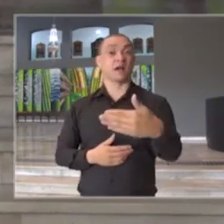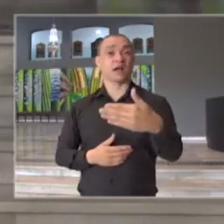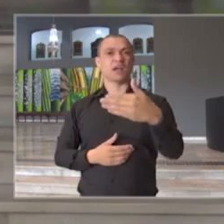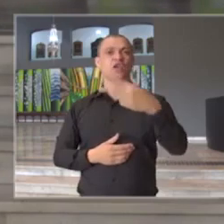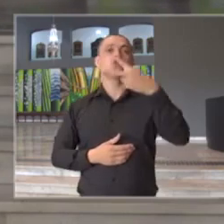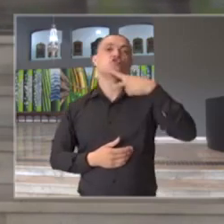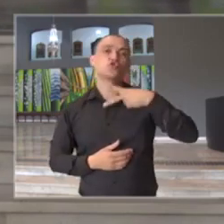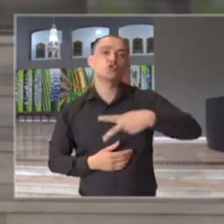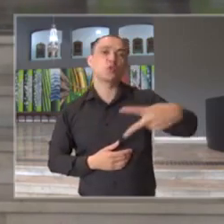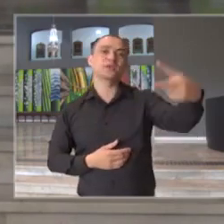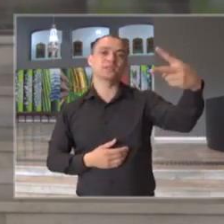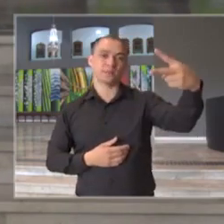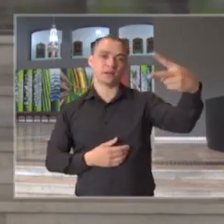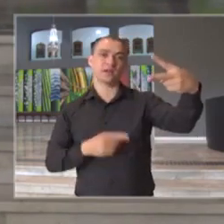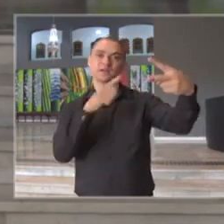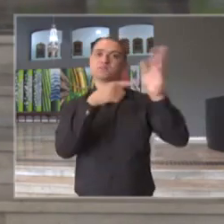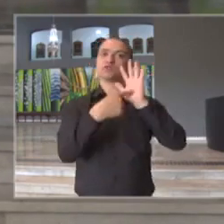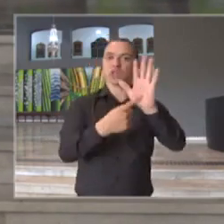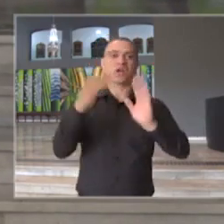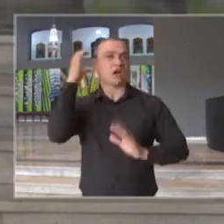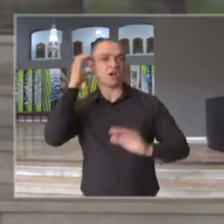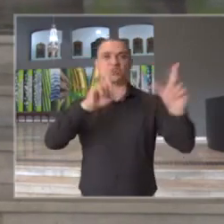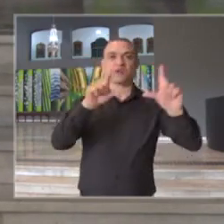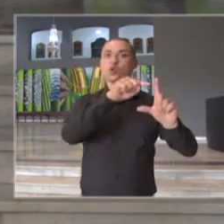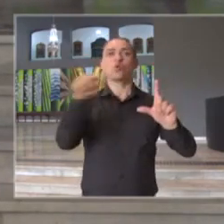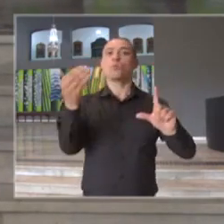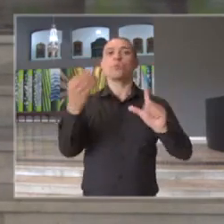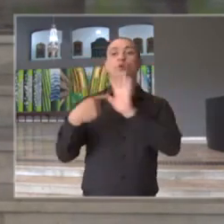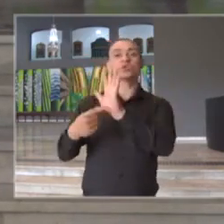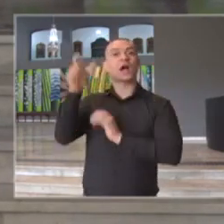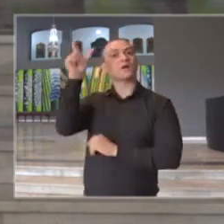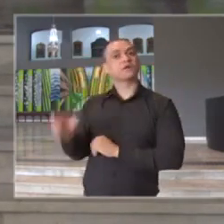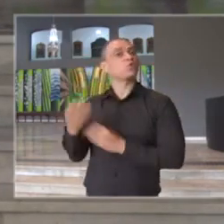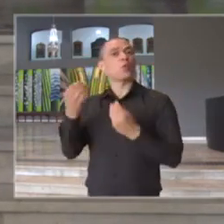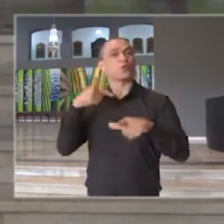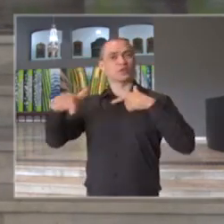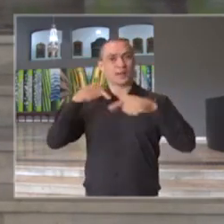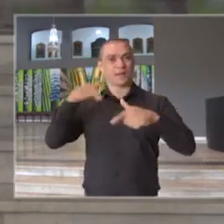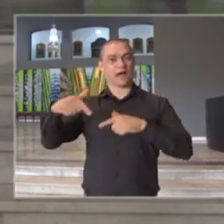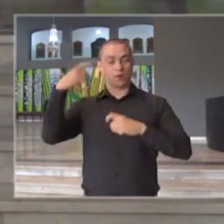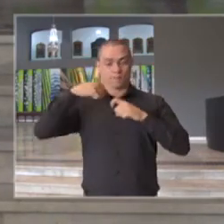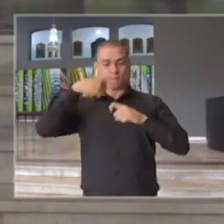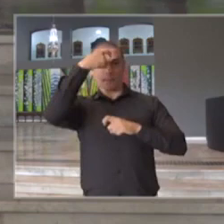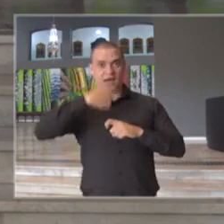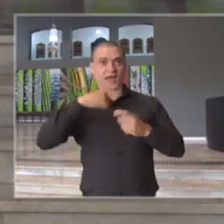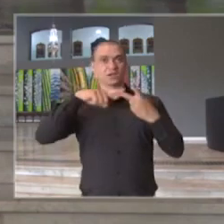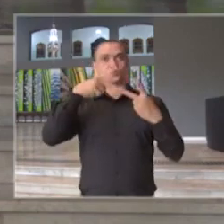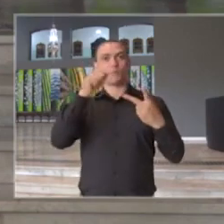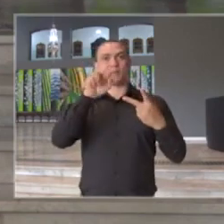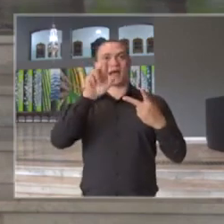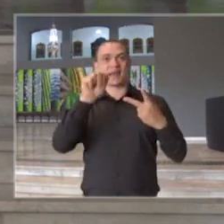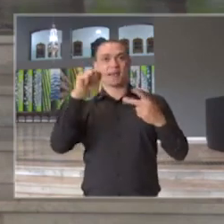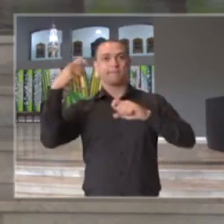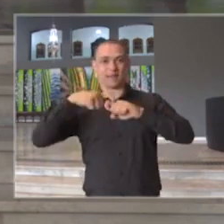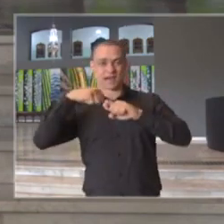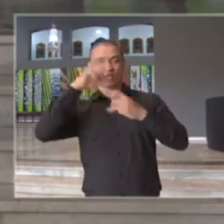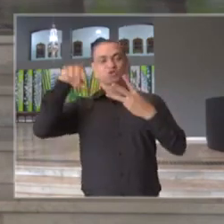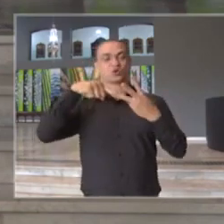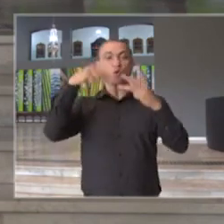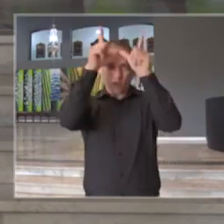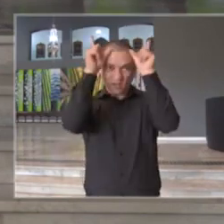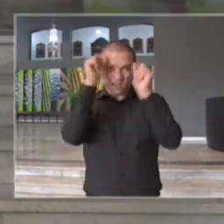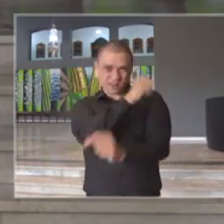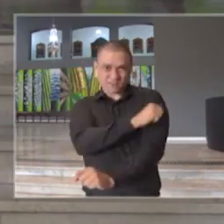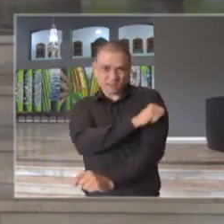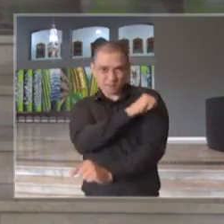próximas semanas para mostrar como atuam homens e mulheres, como médicos, paramédicos e enfermeiros, salvando